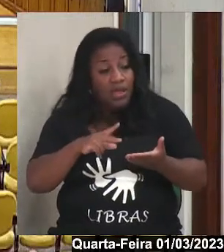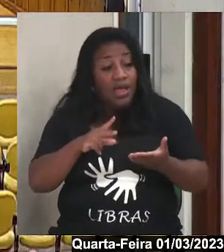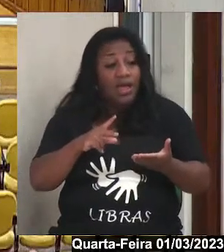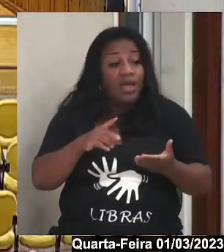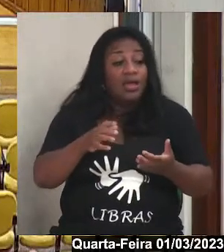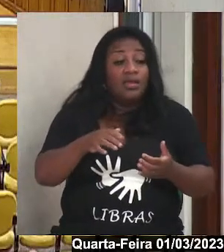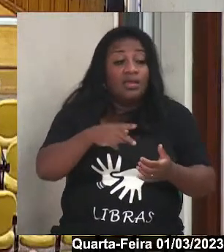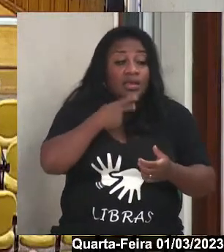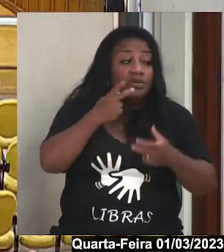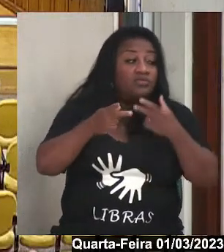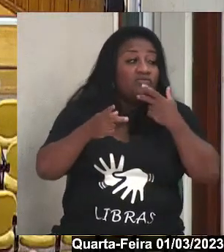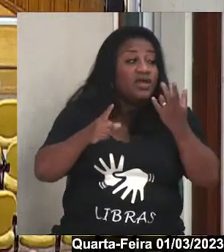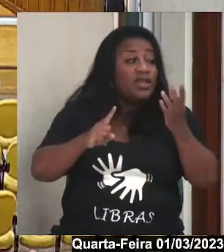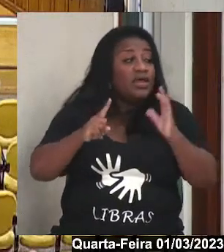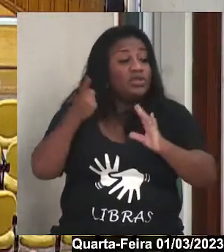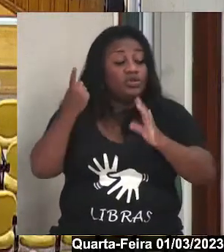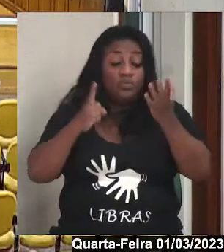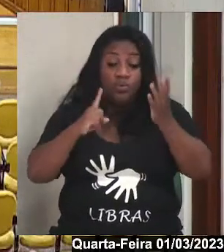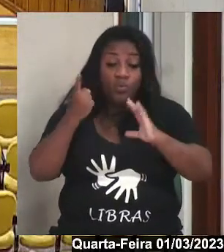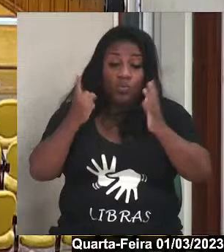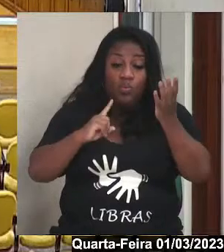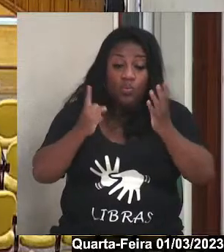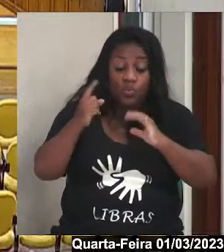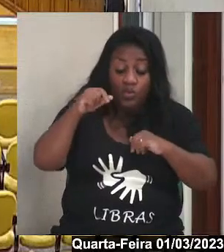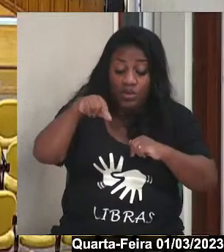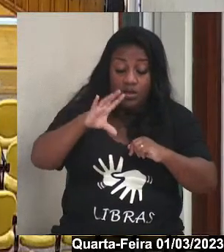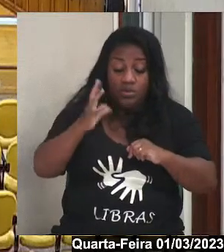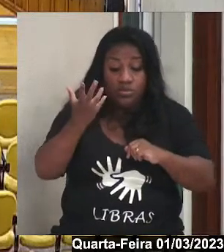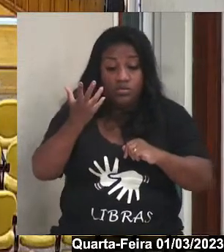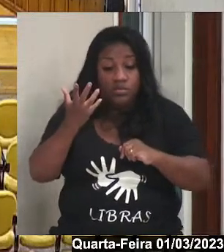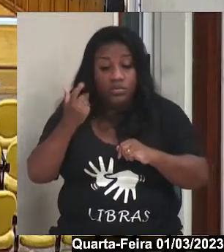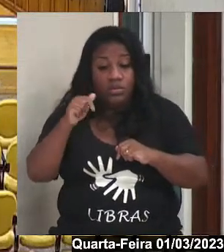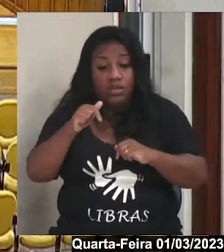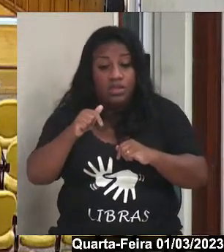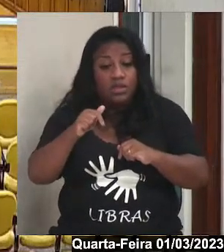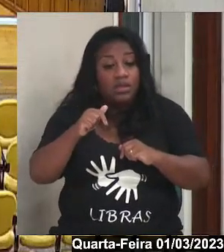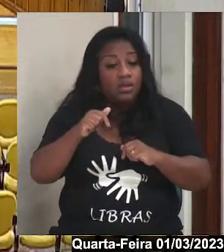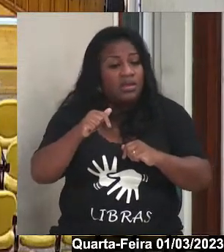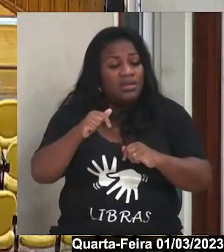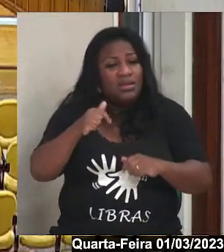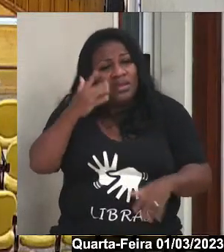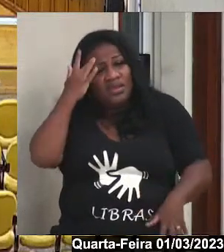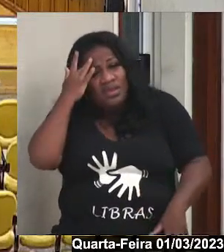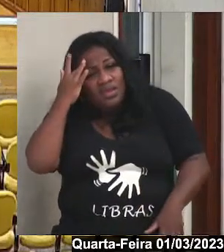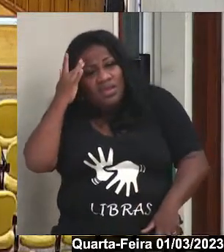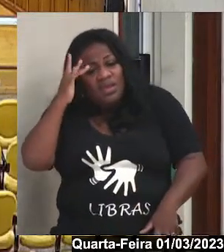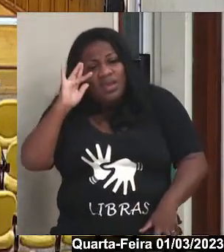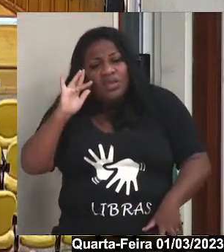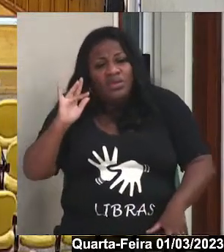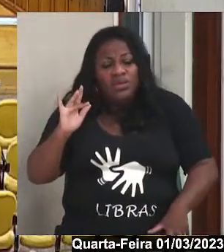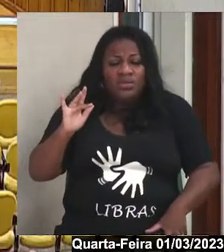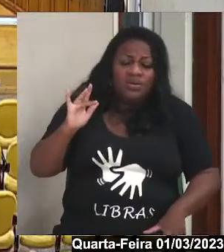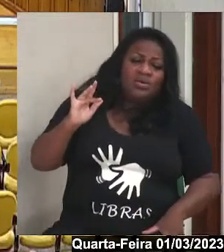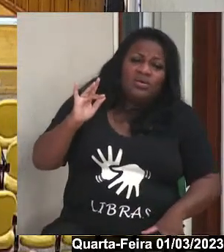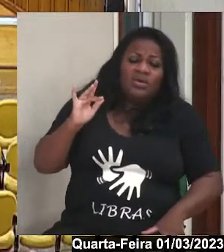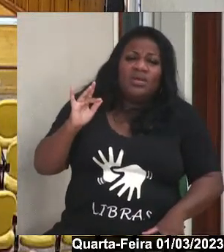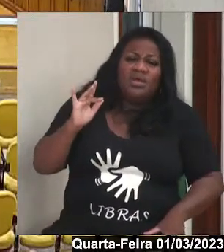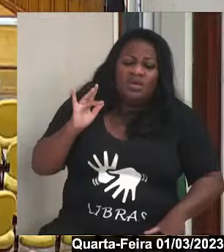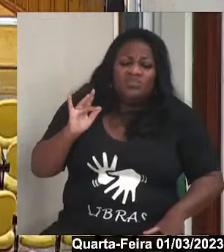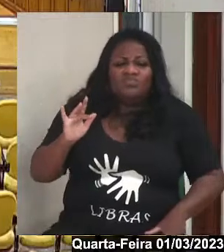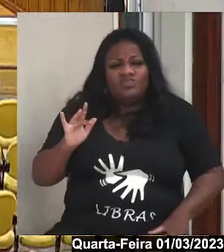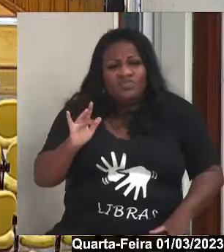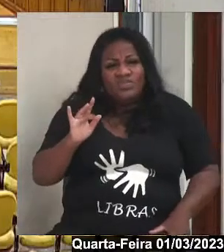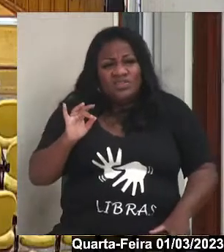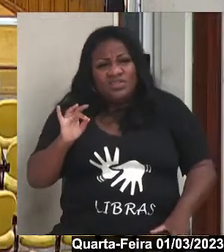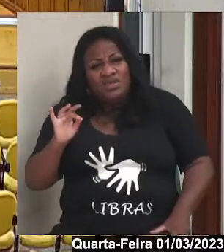O carnanejo, que foi falado pelo vereador de oposição aqui da Câmara. Eu não sei, quando o